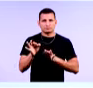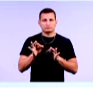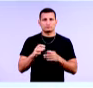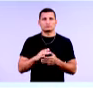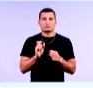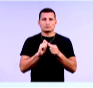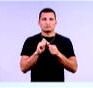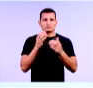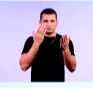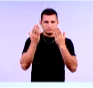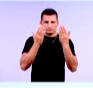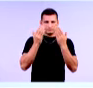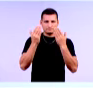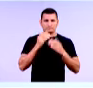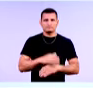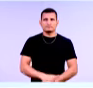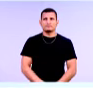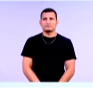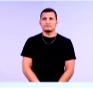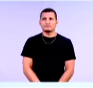aí?